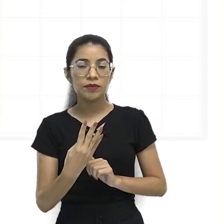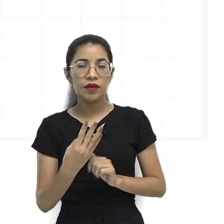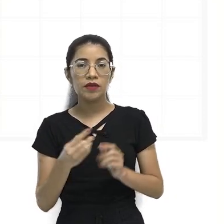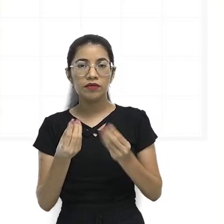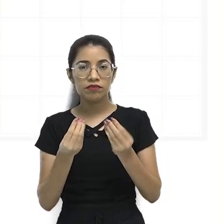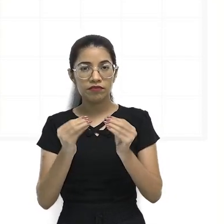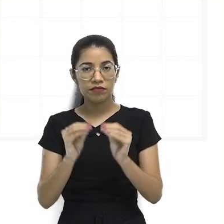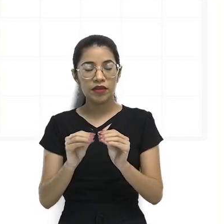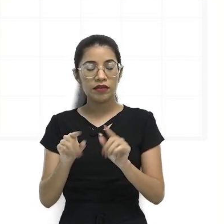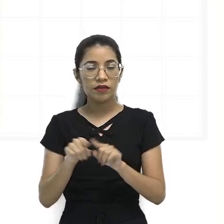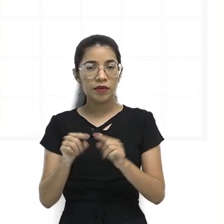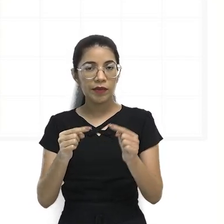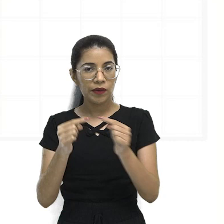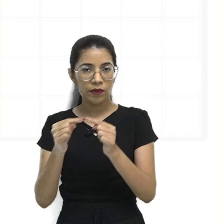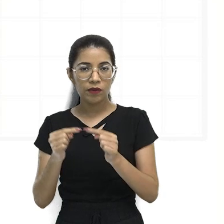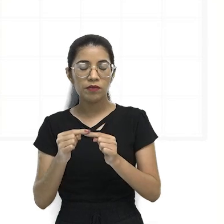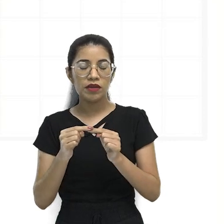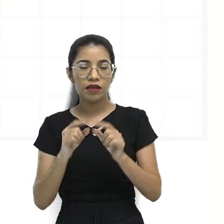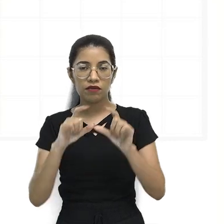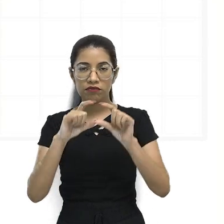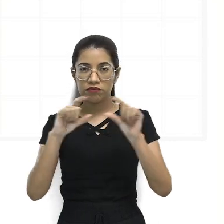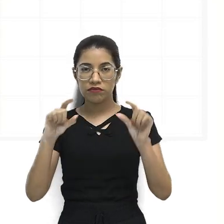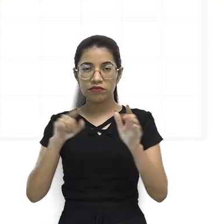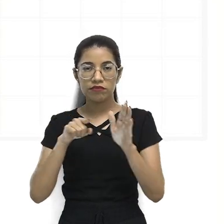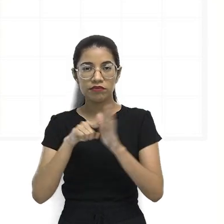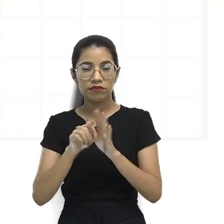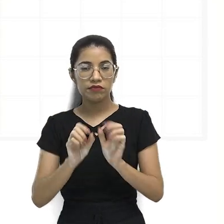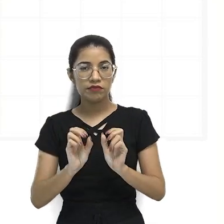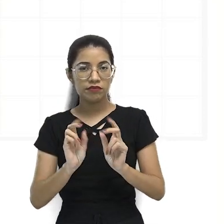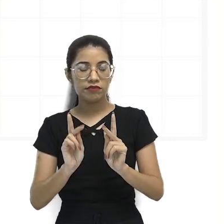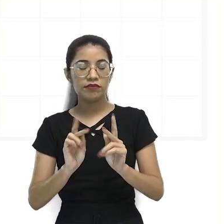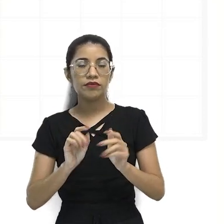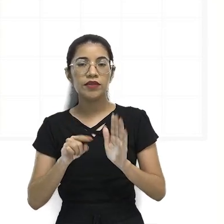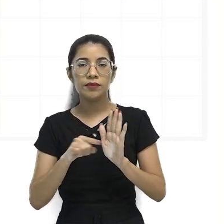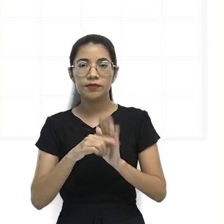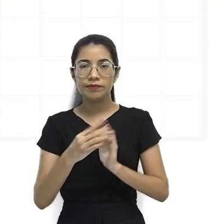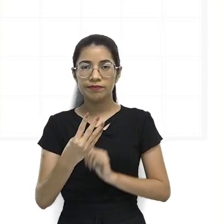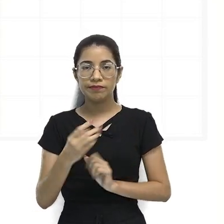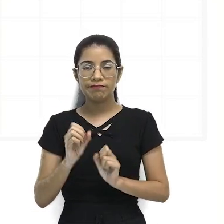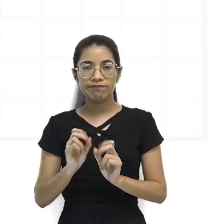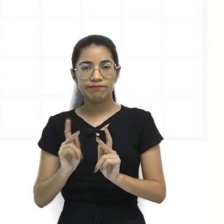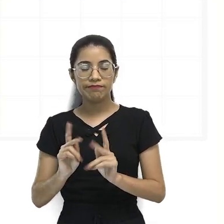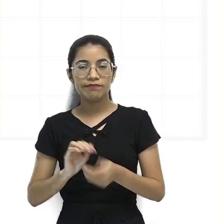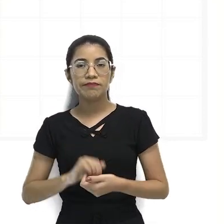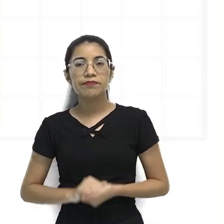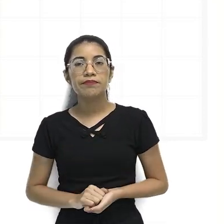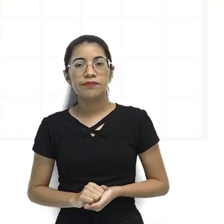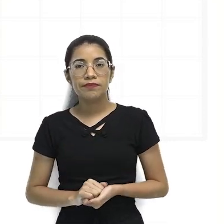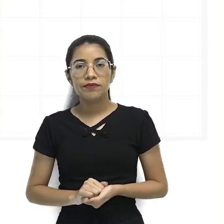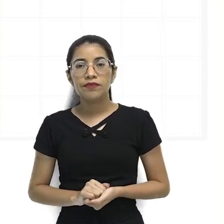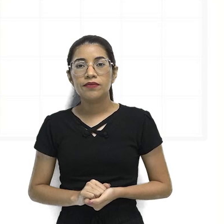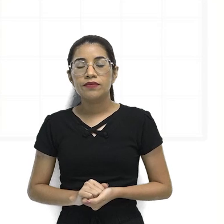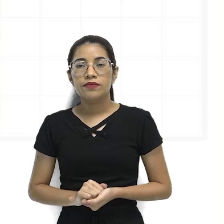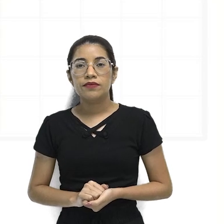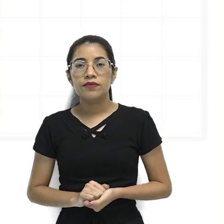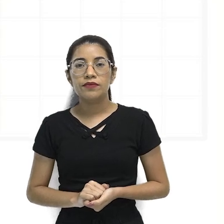menos 4, só para ficar de acordo com o enunciado ali. Menos 4, beleza.